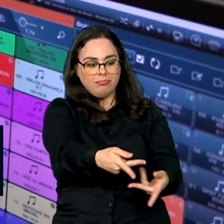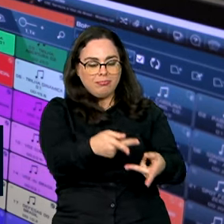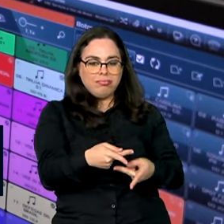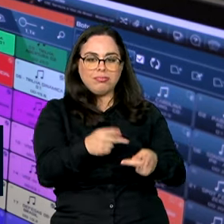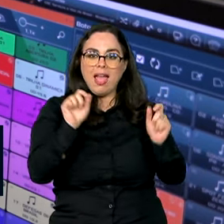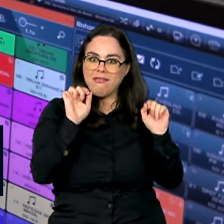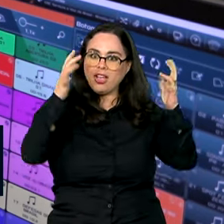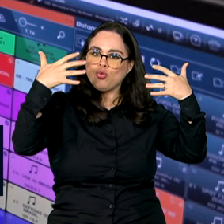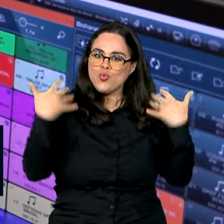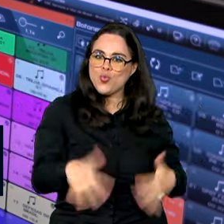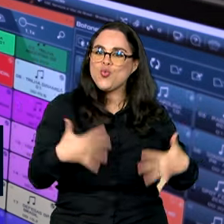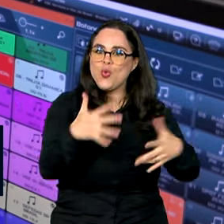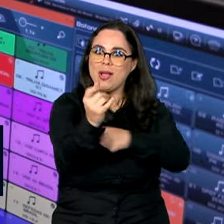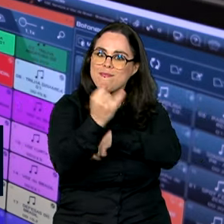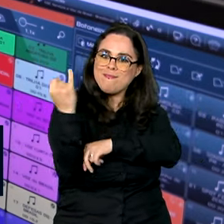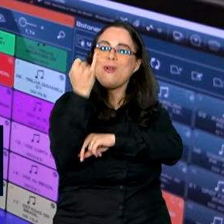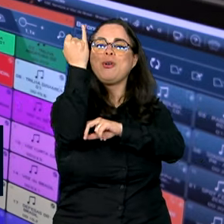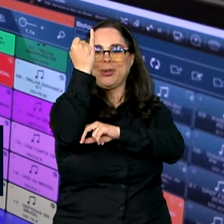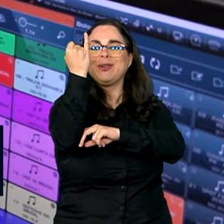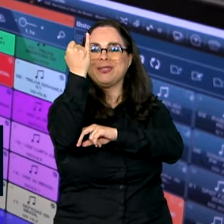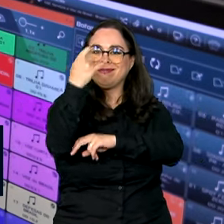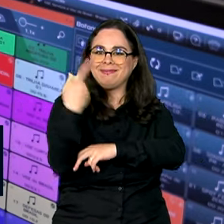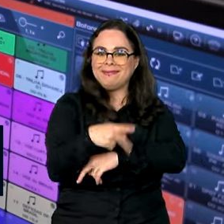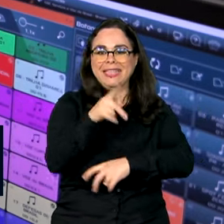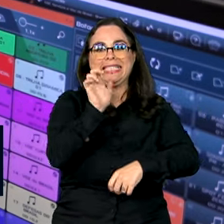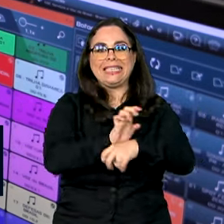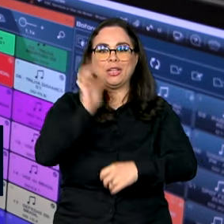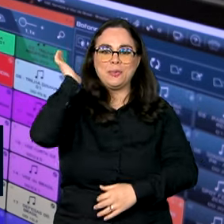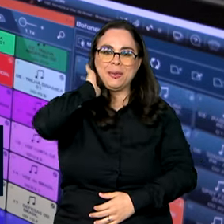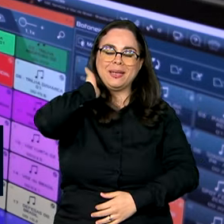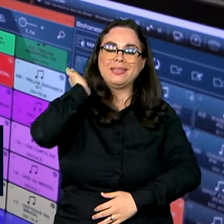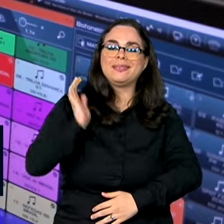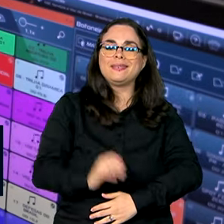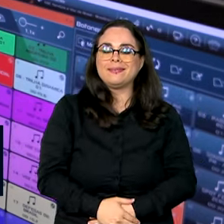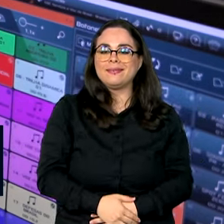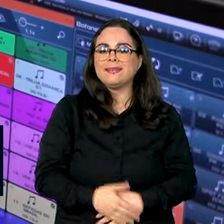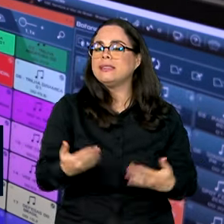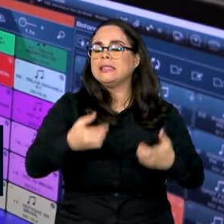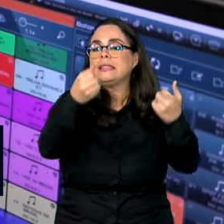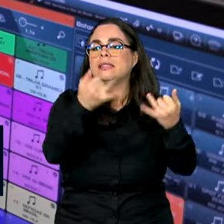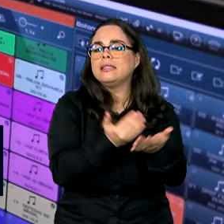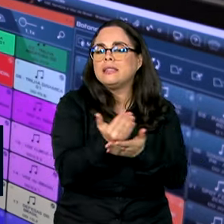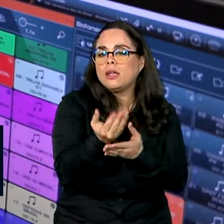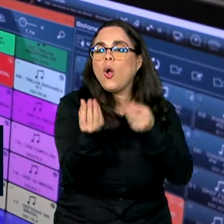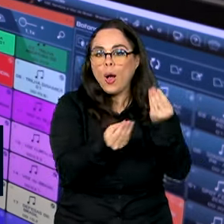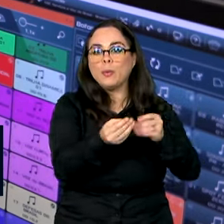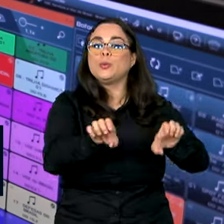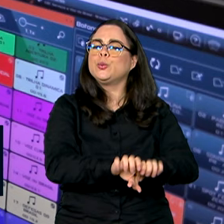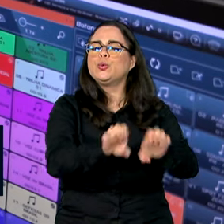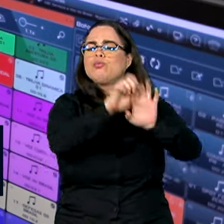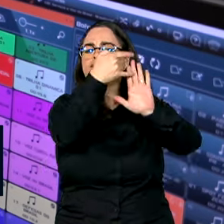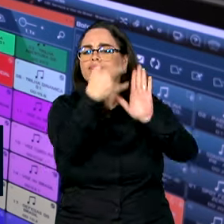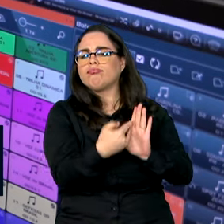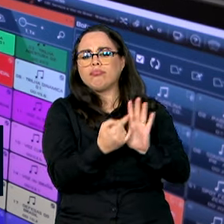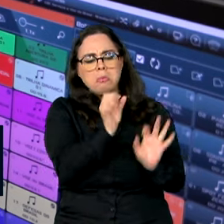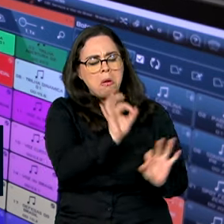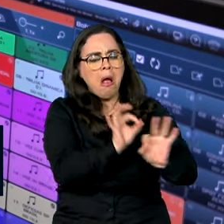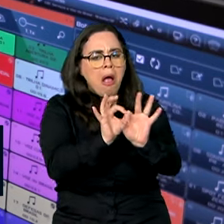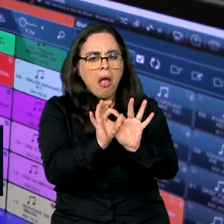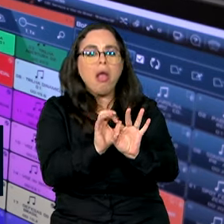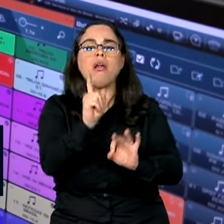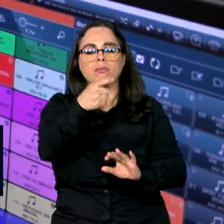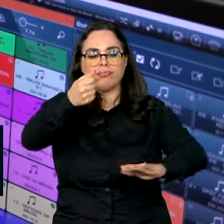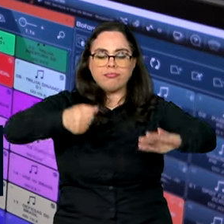grande evento, esse evento tão importante em Belém. Então vamos lá, vamos começar falando de infraestrutura, né? O investimento do